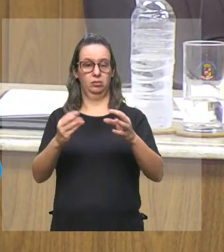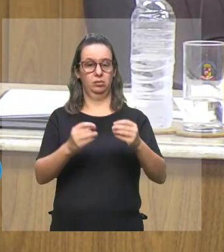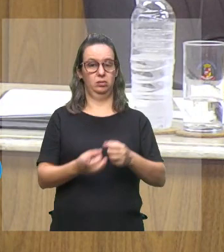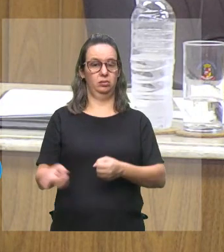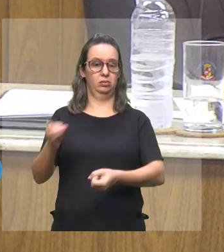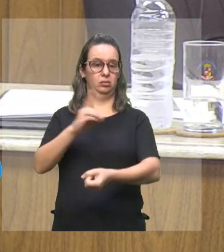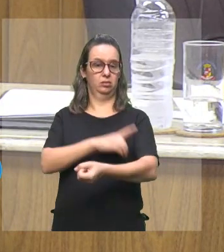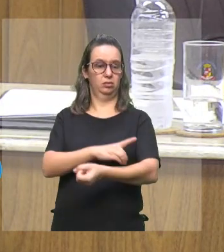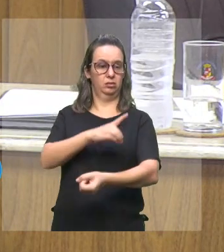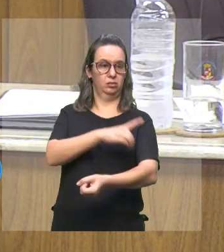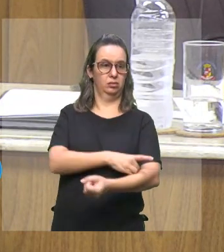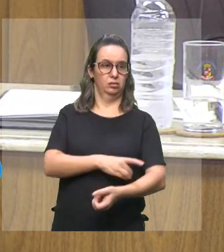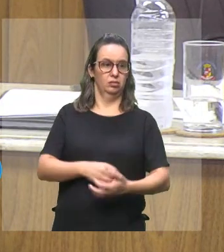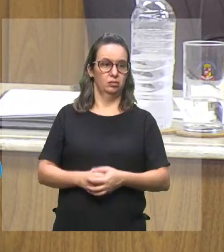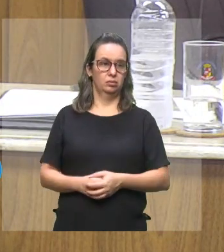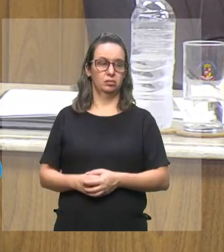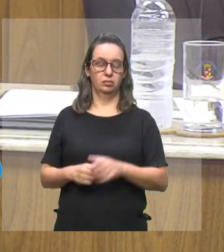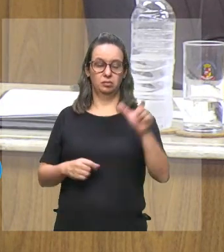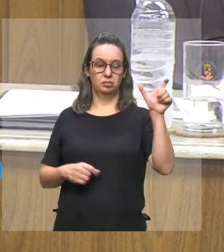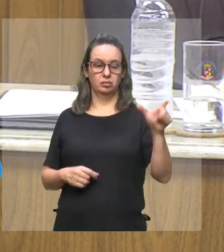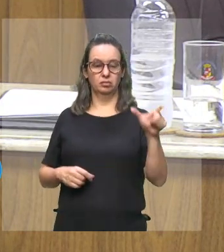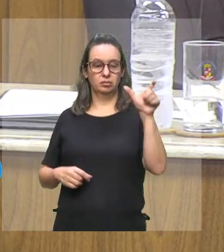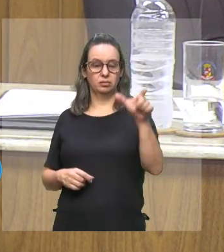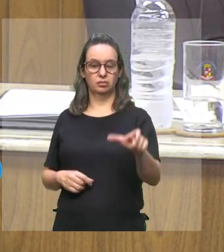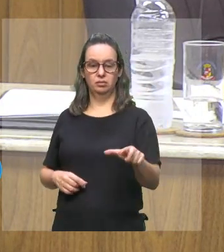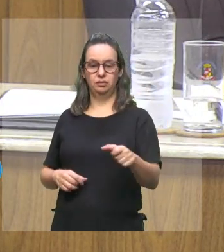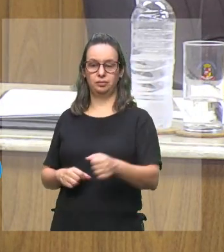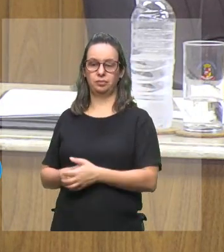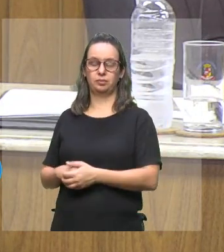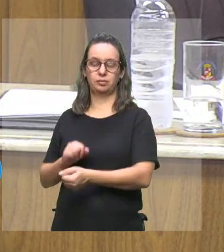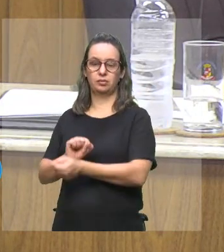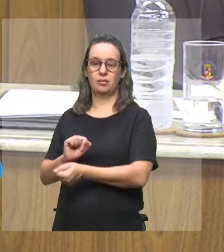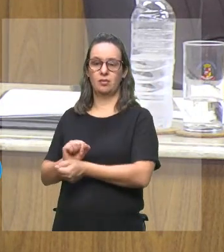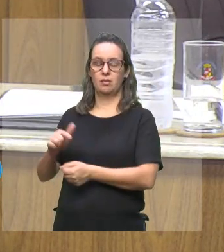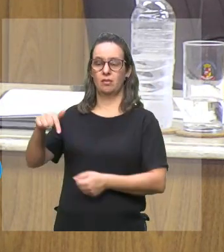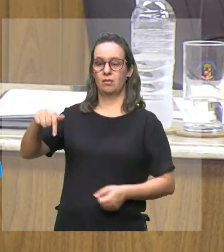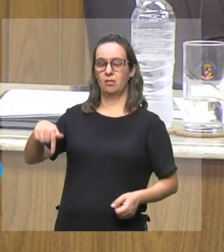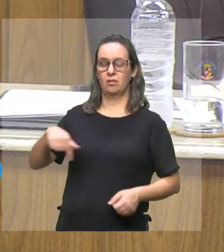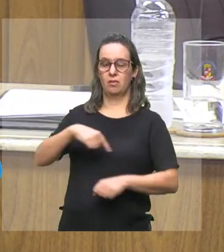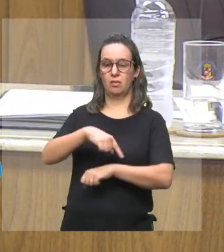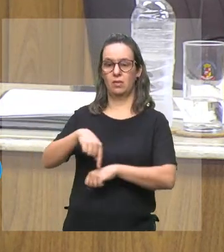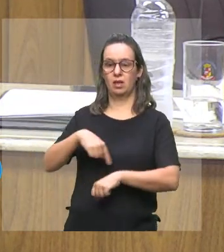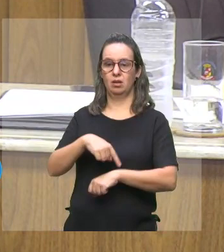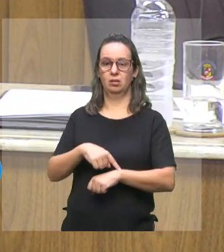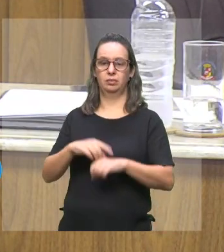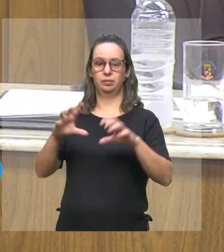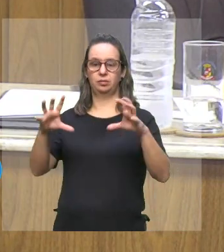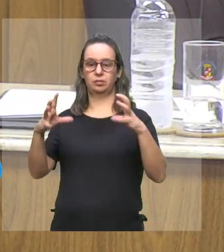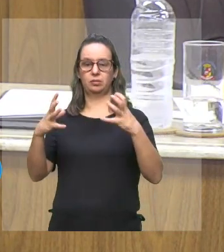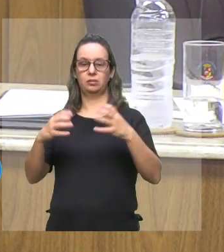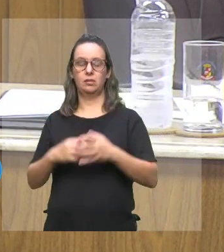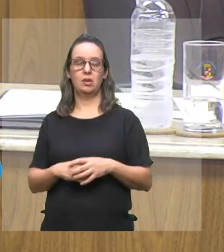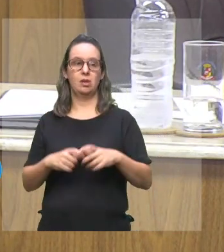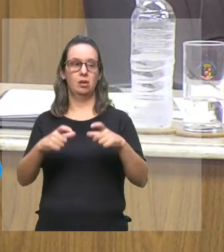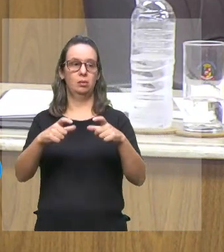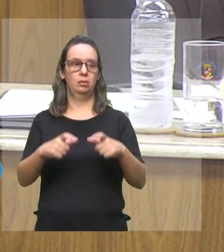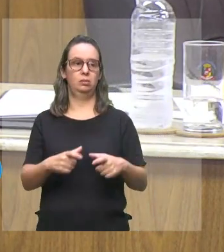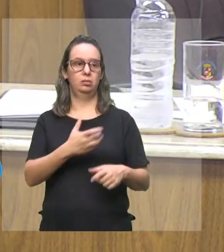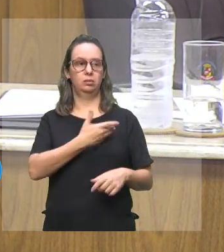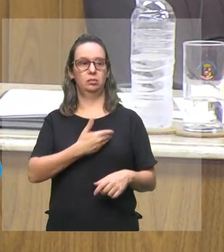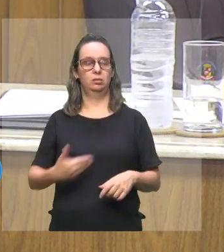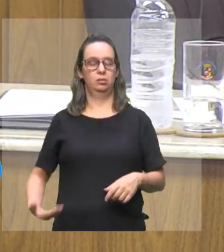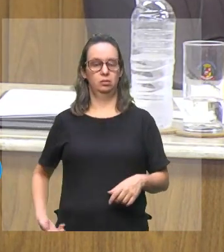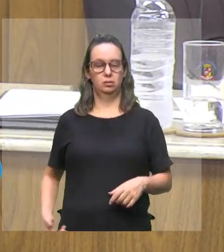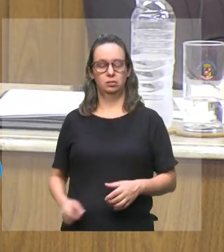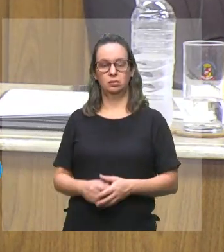pessoas ficando 7 horas esperando para serem atendidas na UPA, e a gente vê um espaço público que foi feito pelo